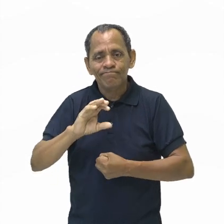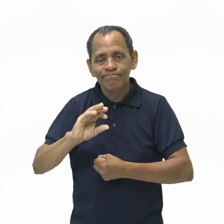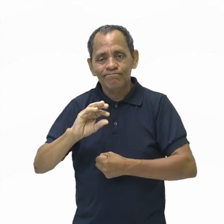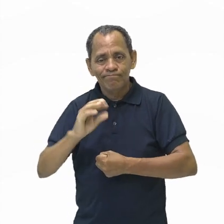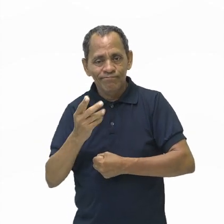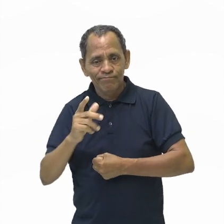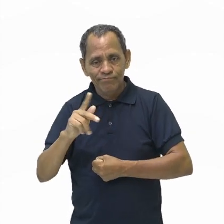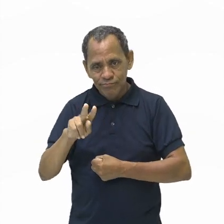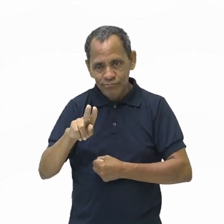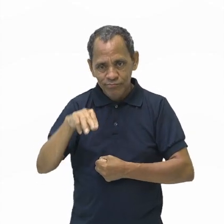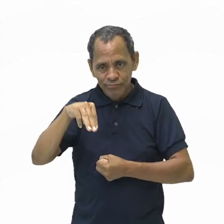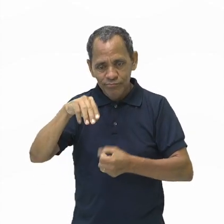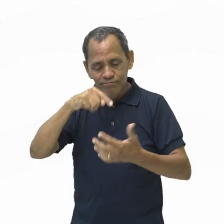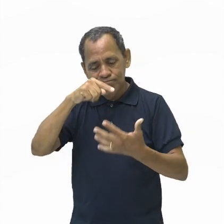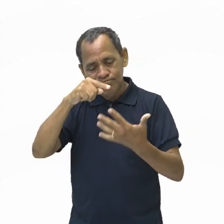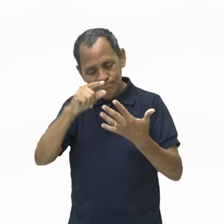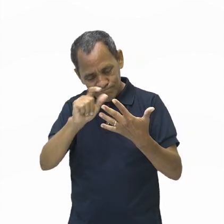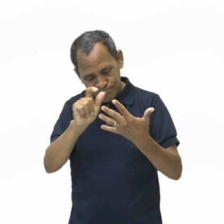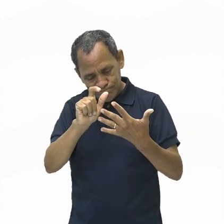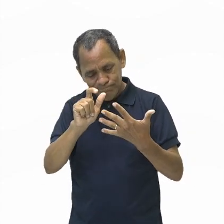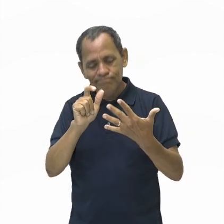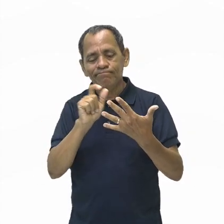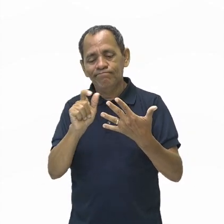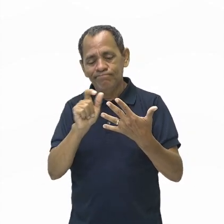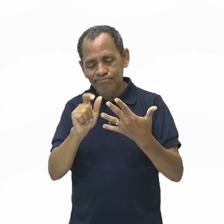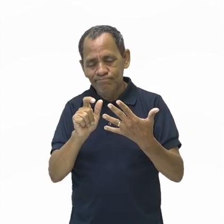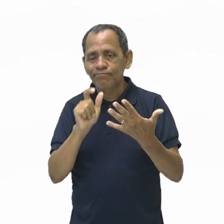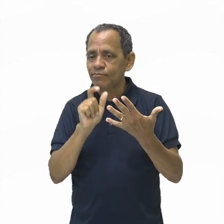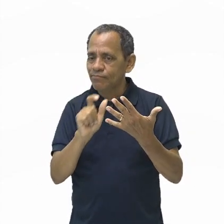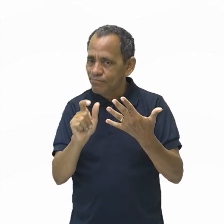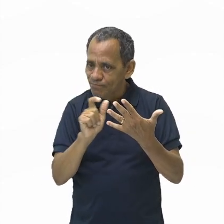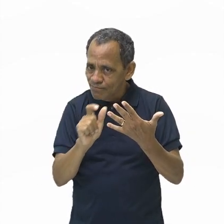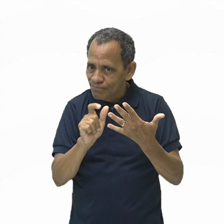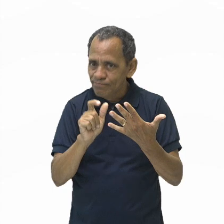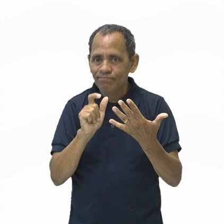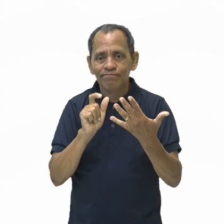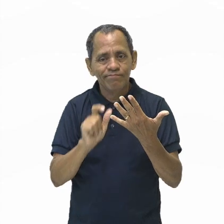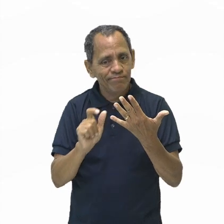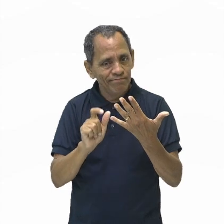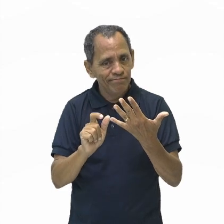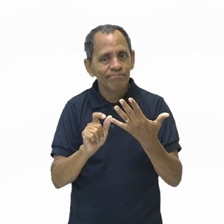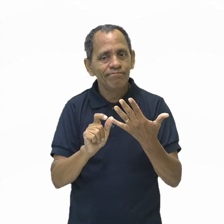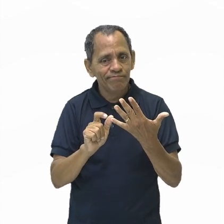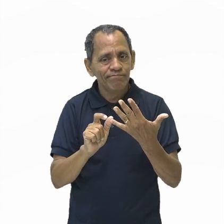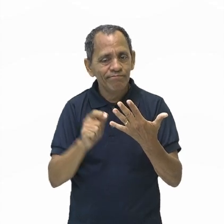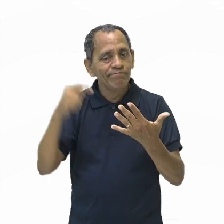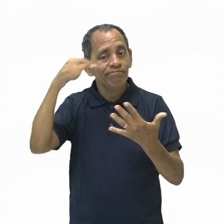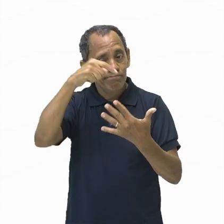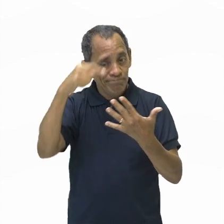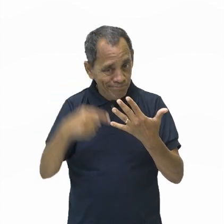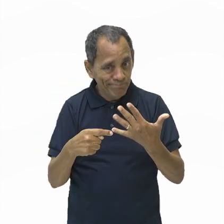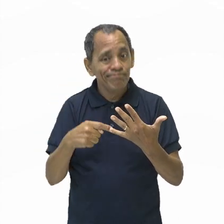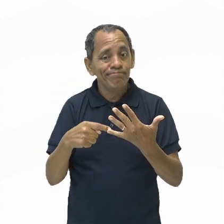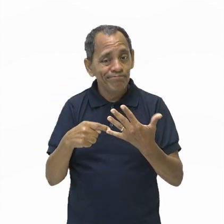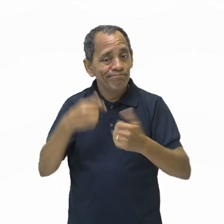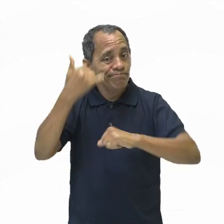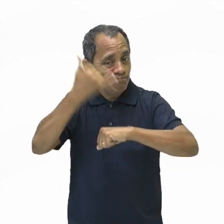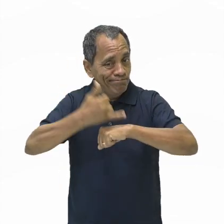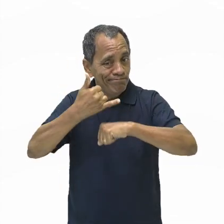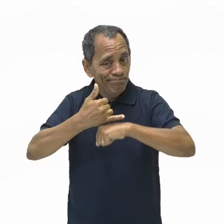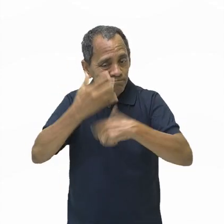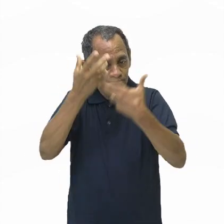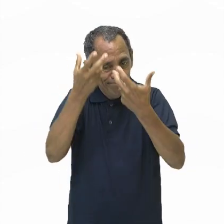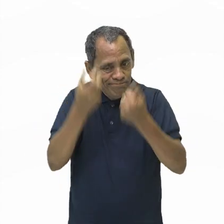o cádmio, o mercúrio, o arsênio e níquel, tá? Esses são metais pesados da tabela